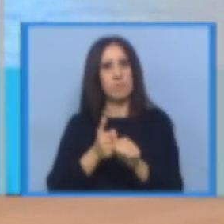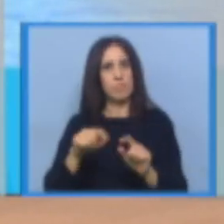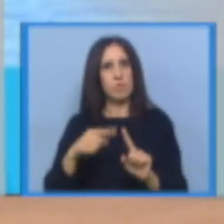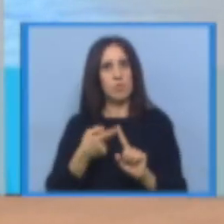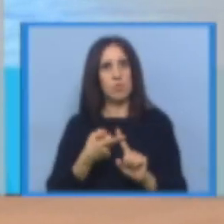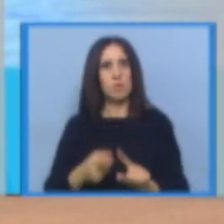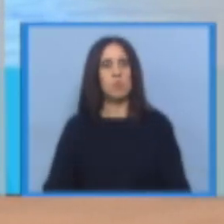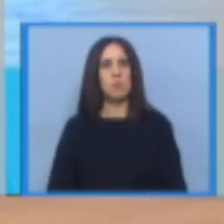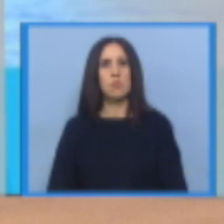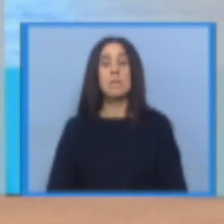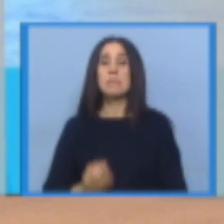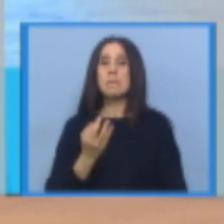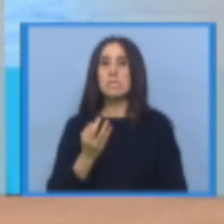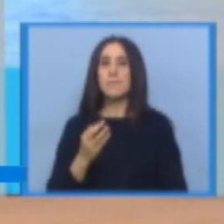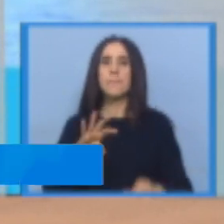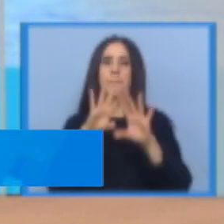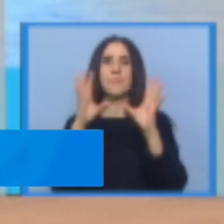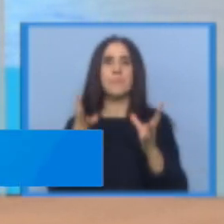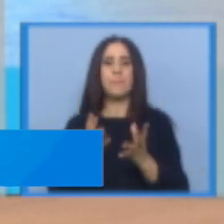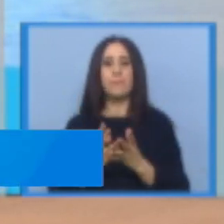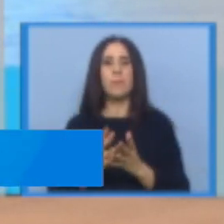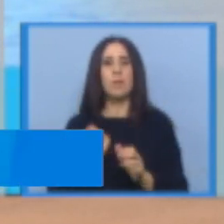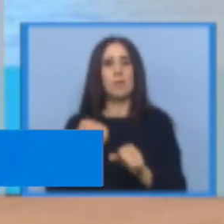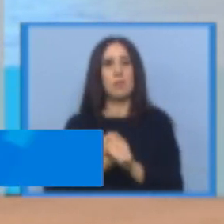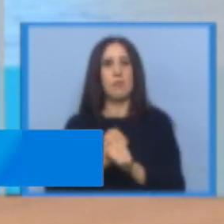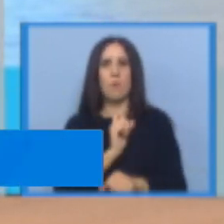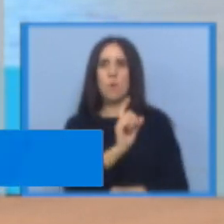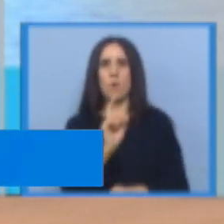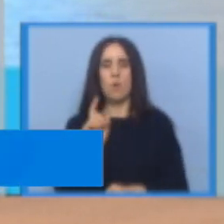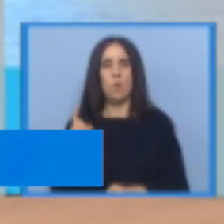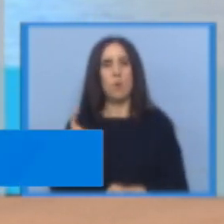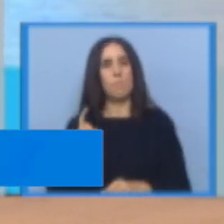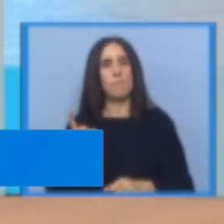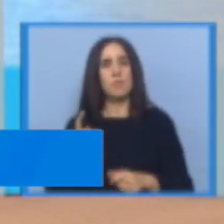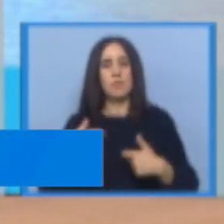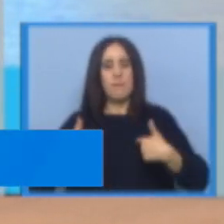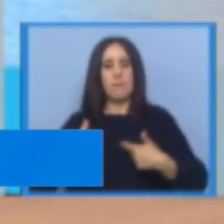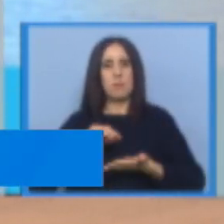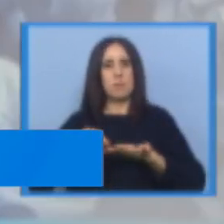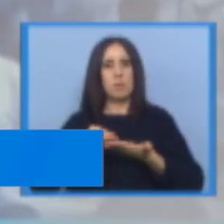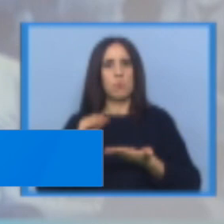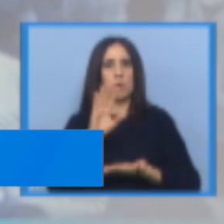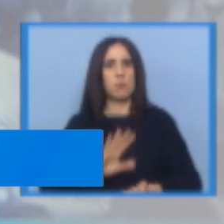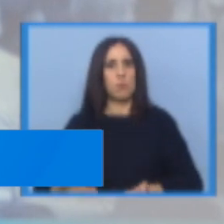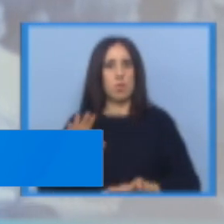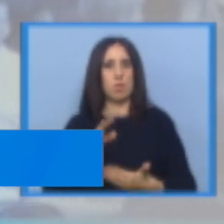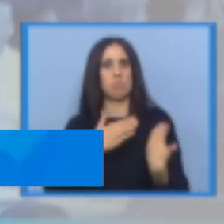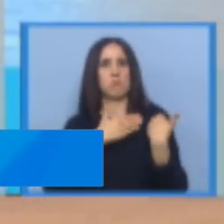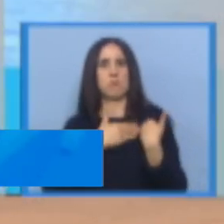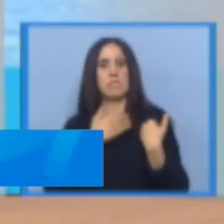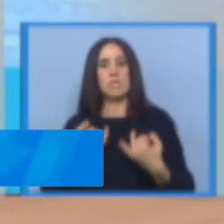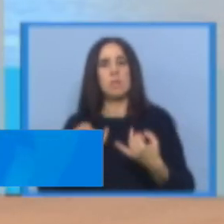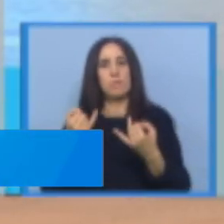geral há sempre um conjunto de tarefas editoriais que cabem ao Secretariado Nacional, portanto, para facilitar